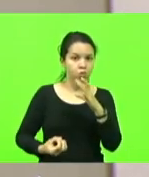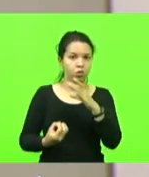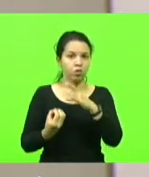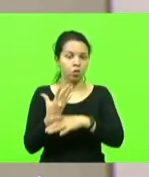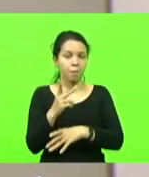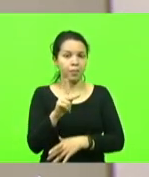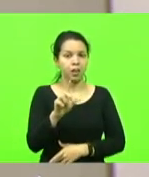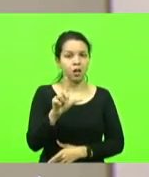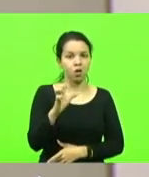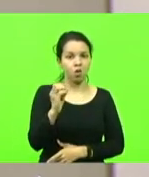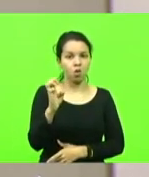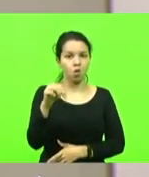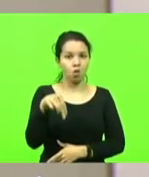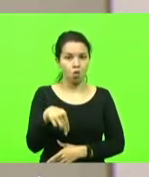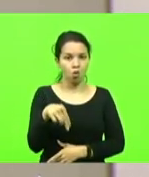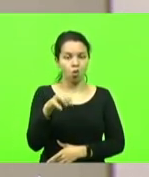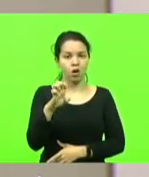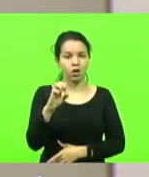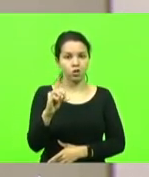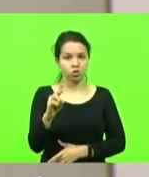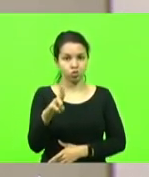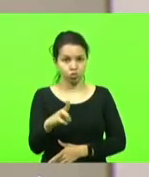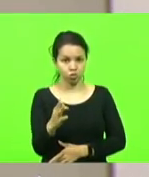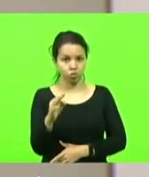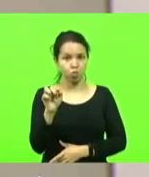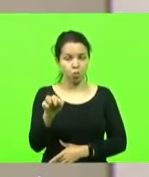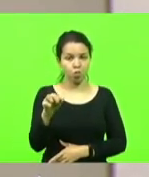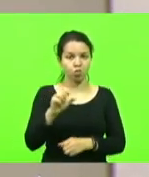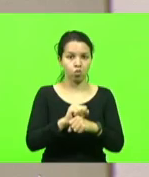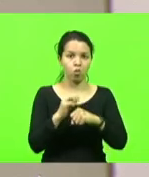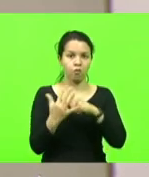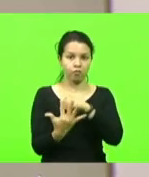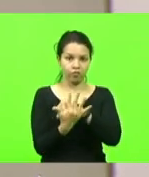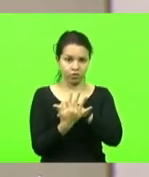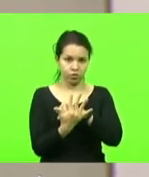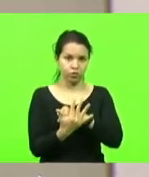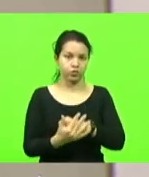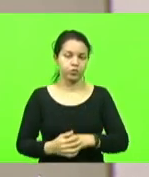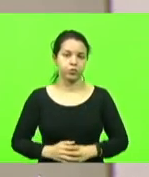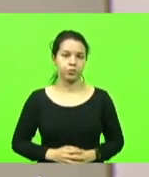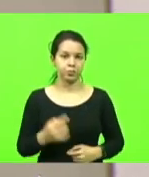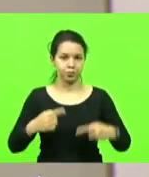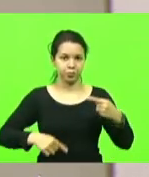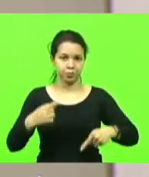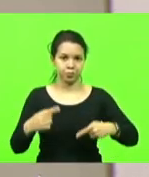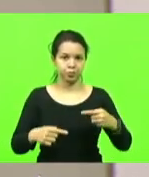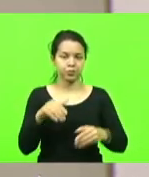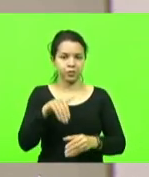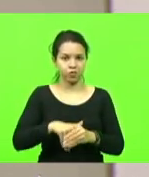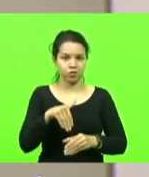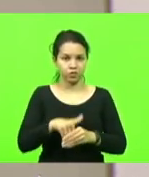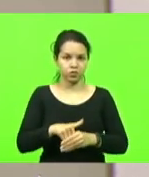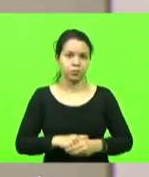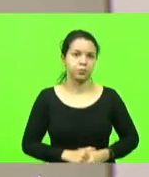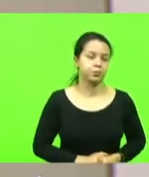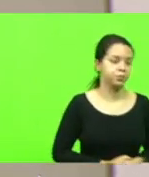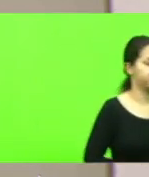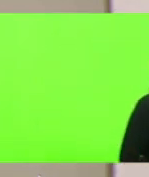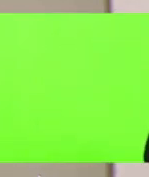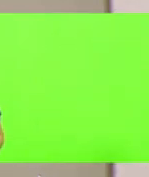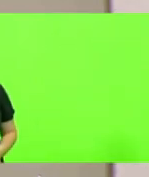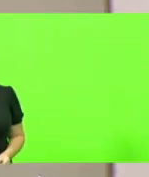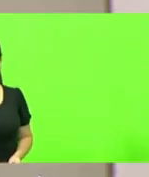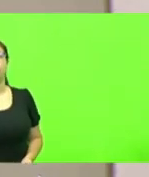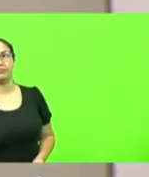Edu Covid-19. Em discussão. Não havendo quem queira discutir, em votação. Deputados que aprovam, permaneçam como se